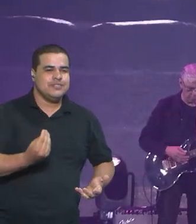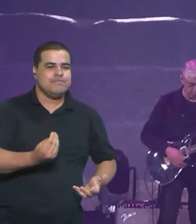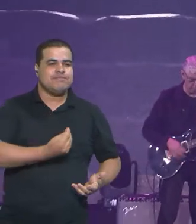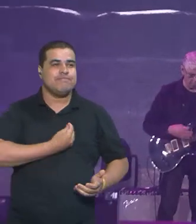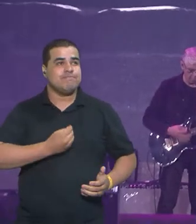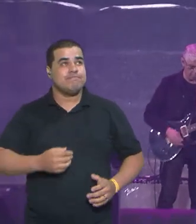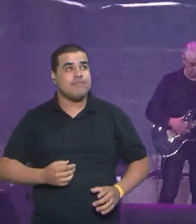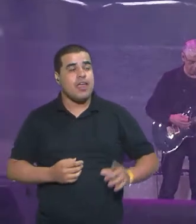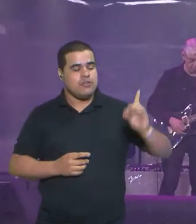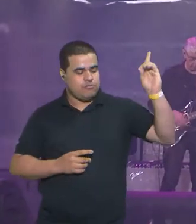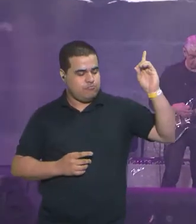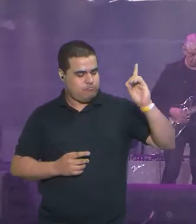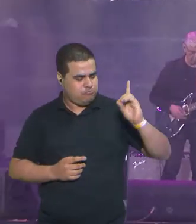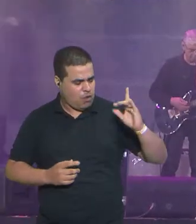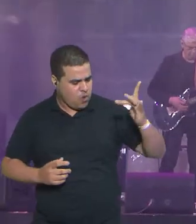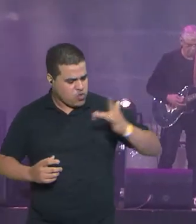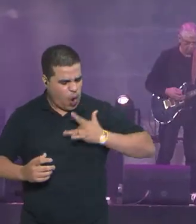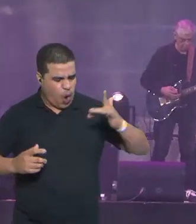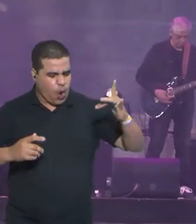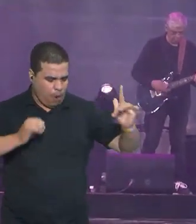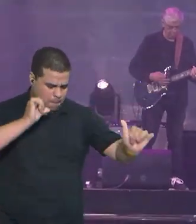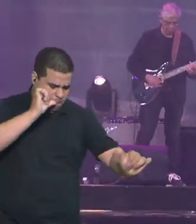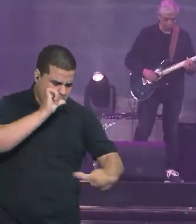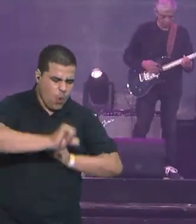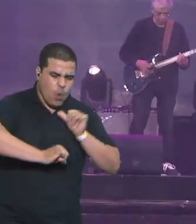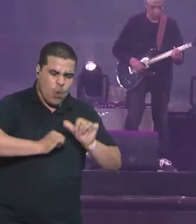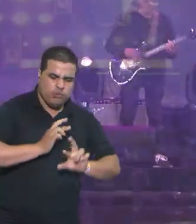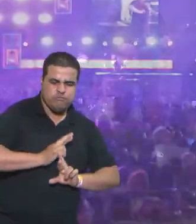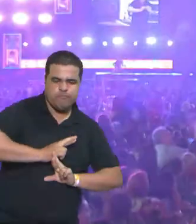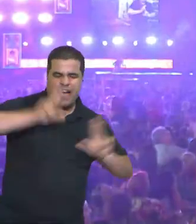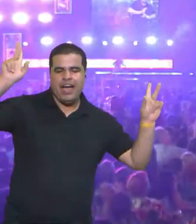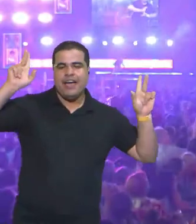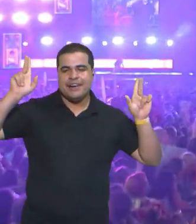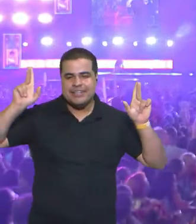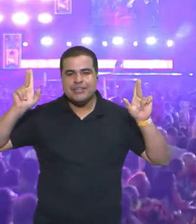milagre ficou nessa hora